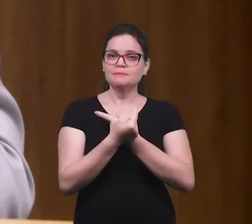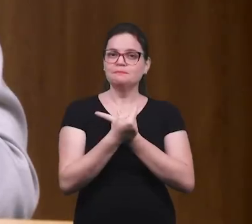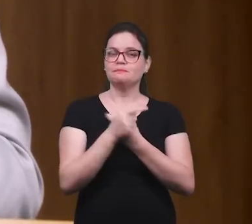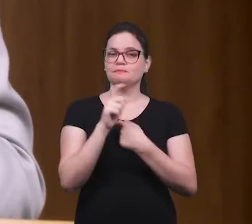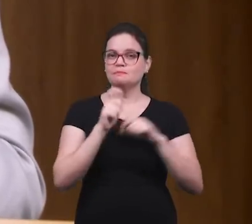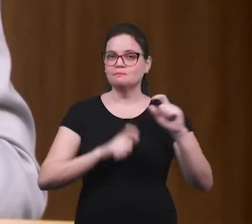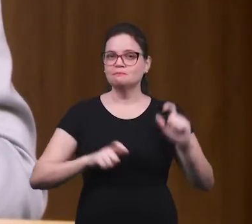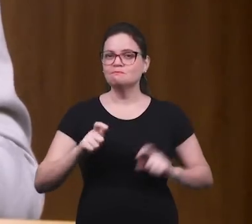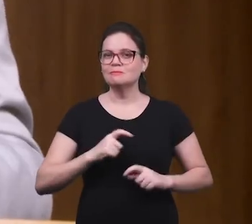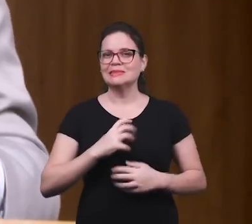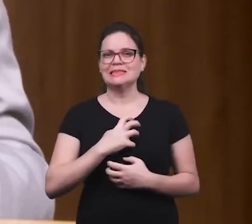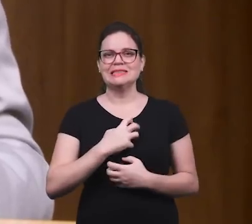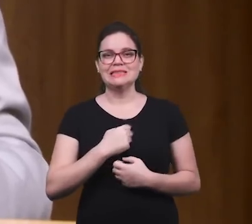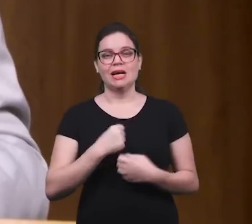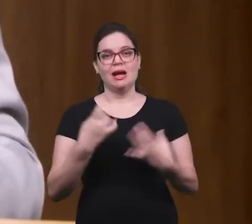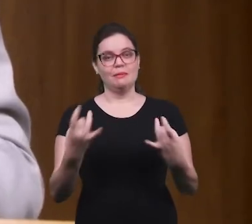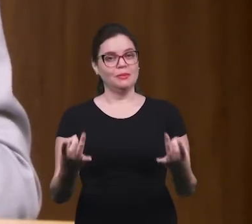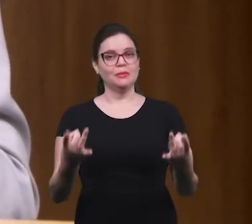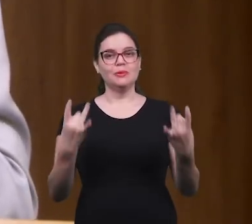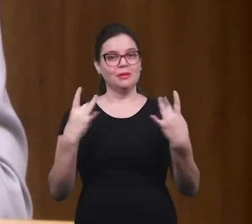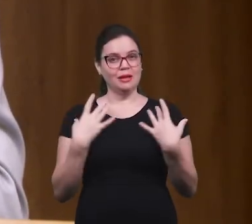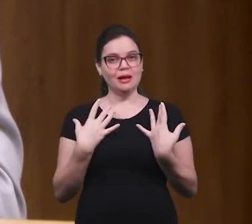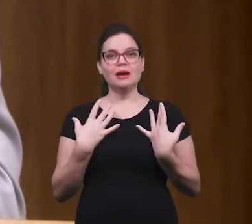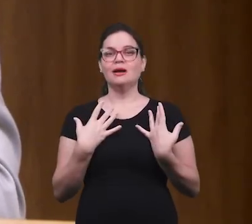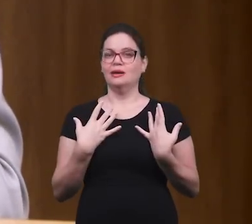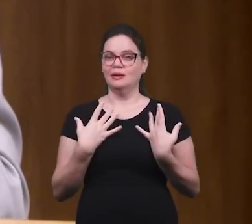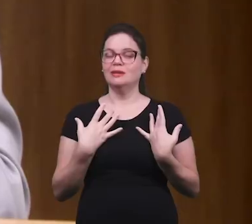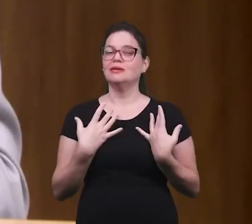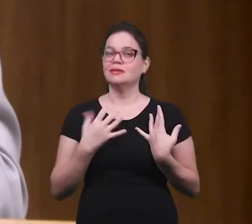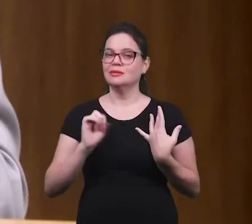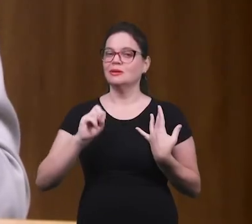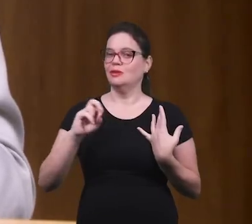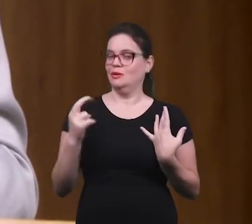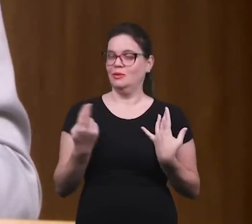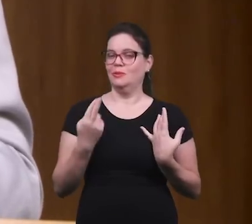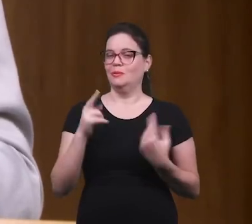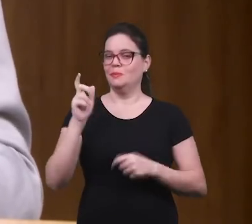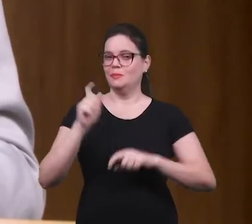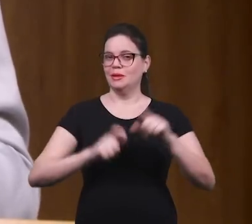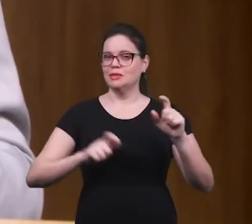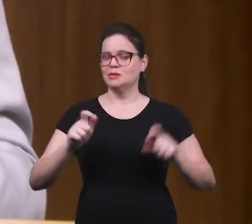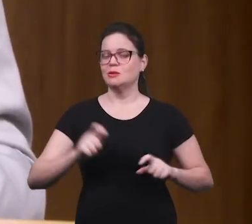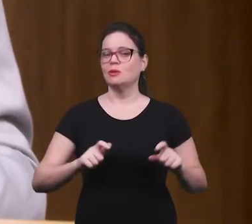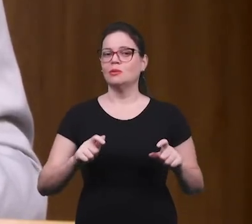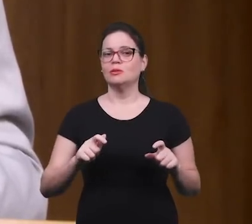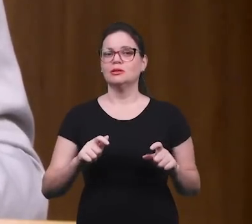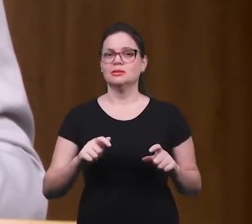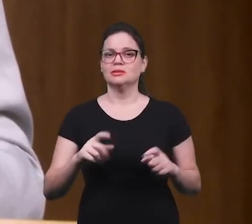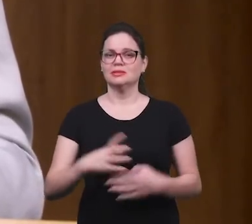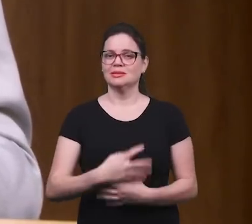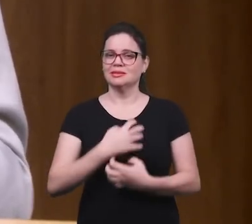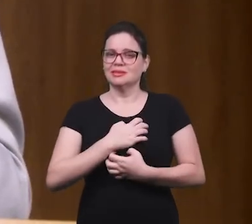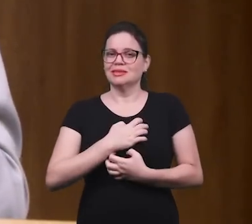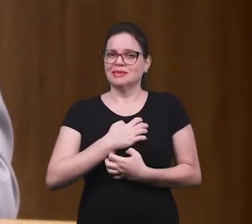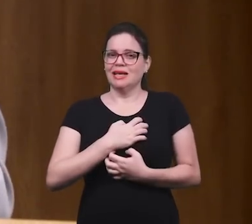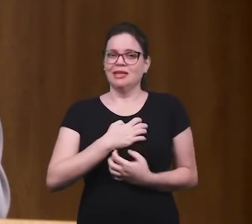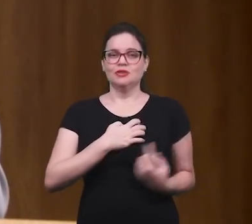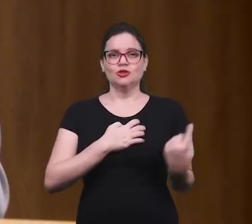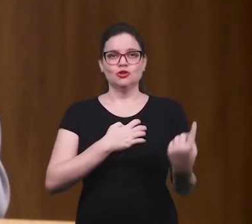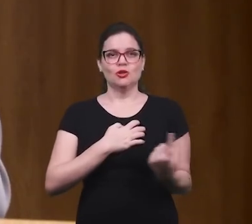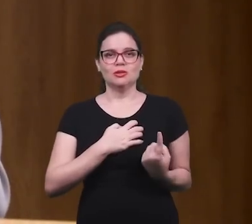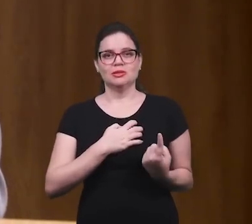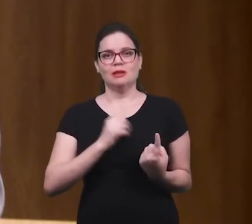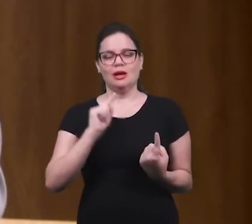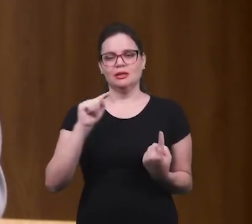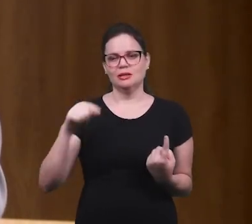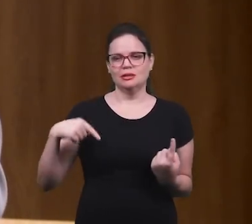na infância, na adolescência, abandono, ou pessoas que são muito uma complexidade, aí elas